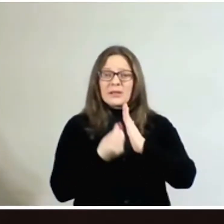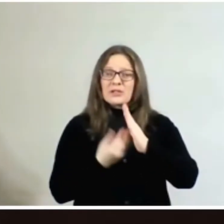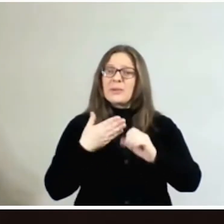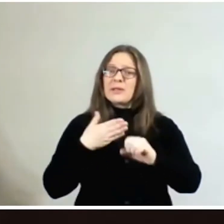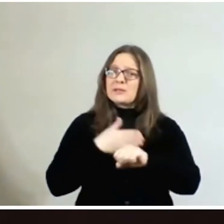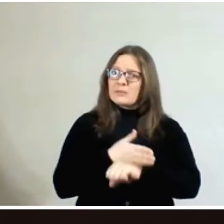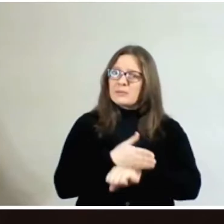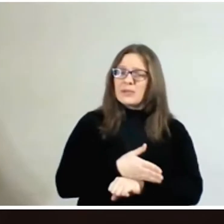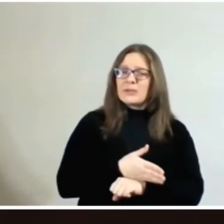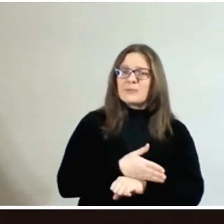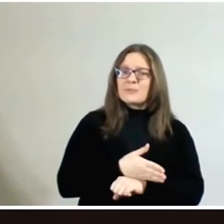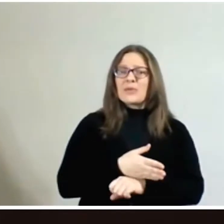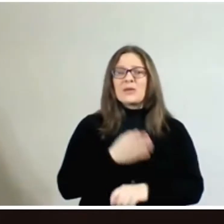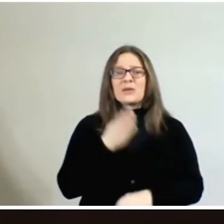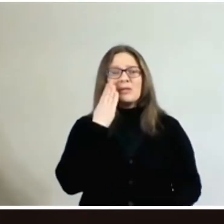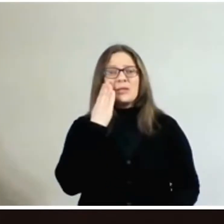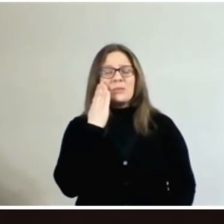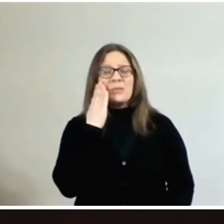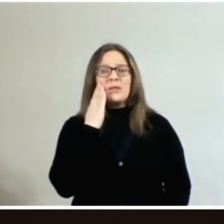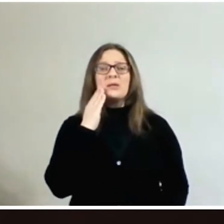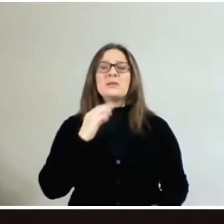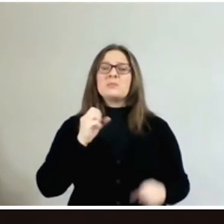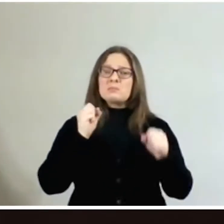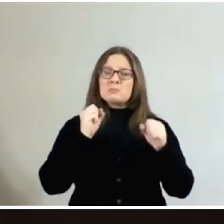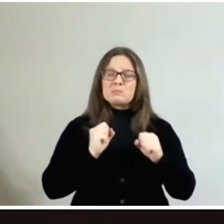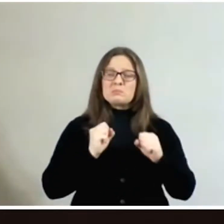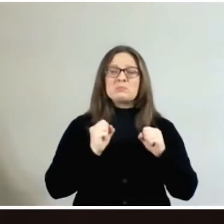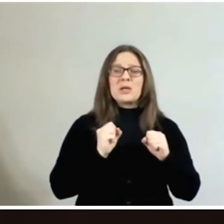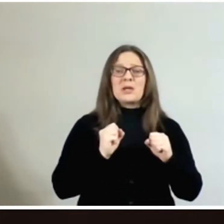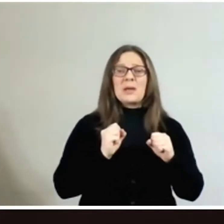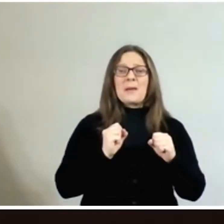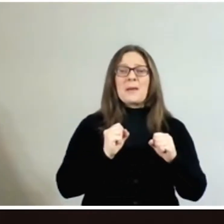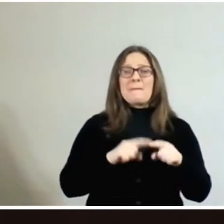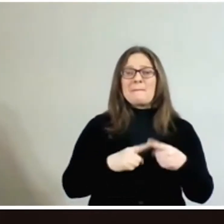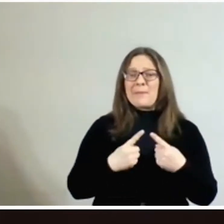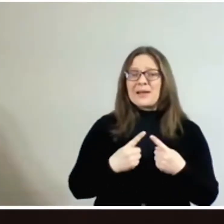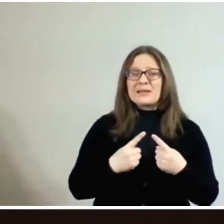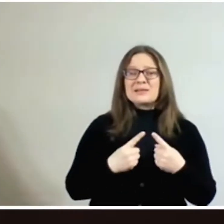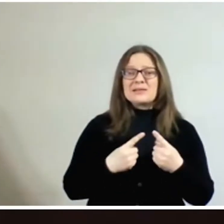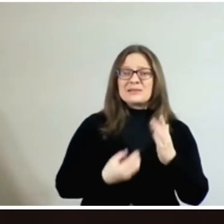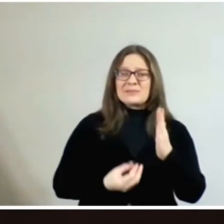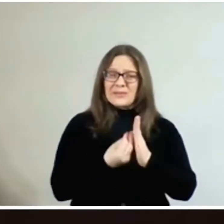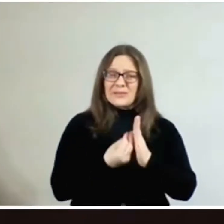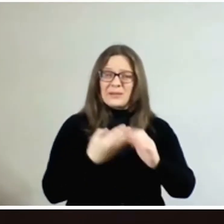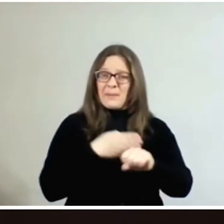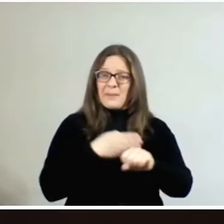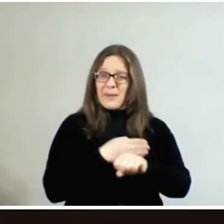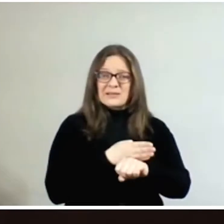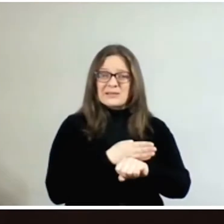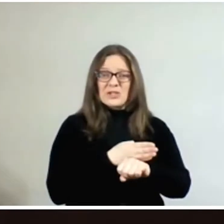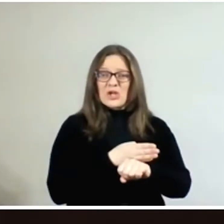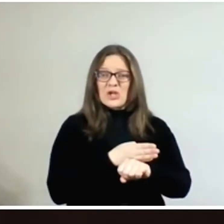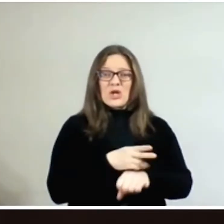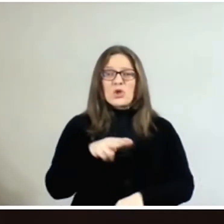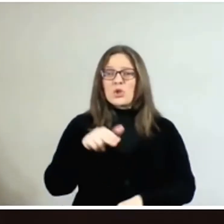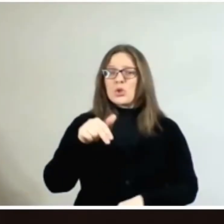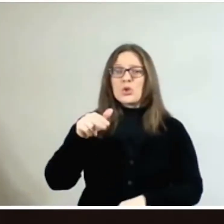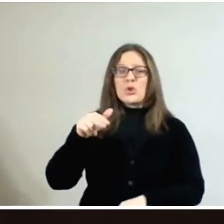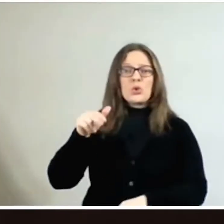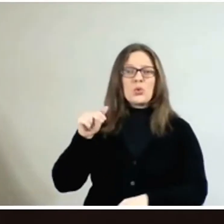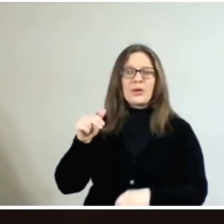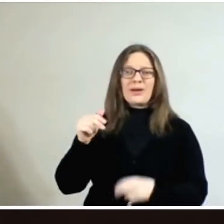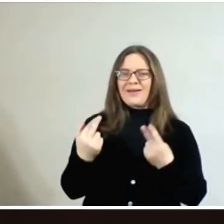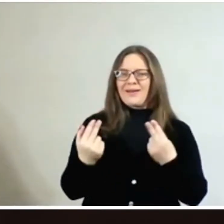Eles saíram de nosso meio, entretanto não eram dos nossos, porque se tivessem sido dos nossos,